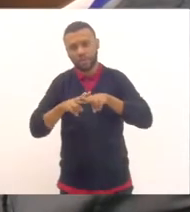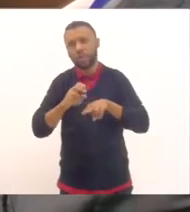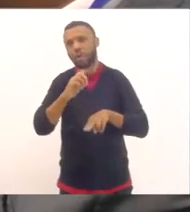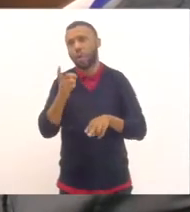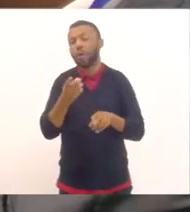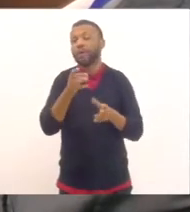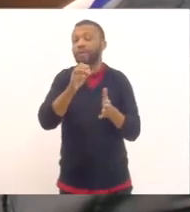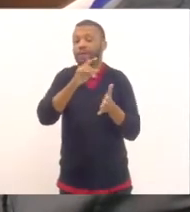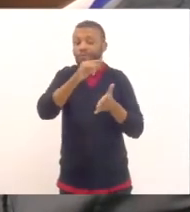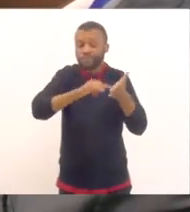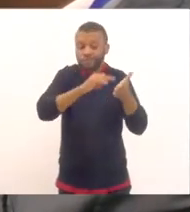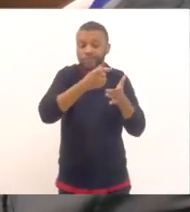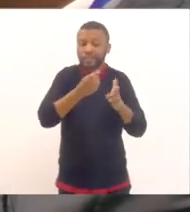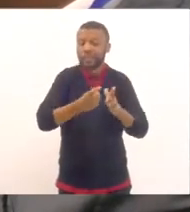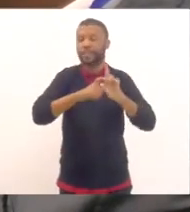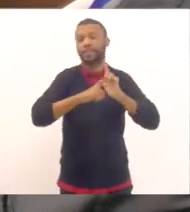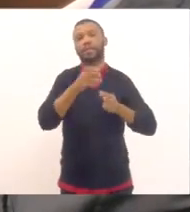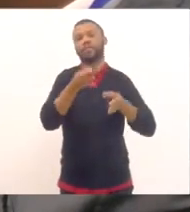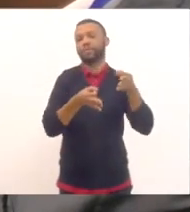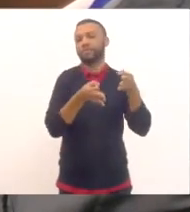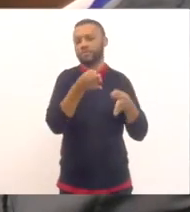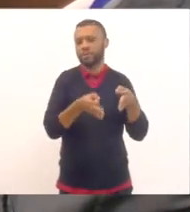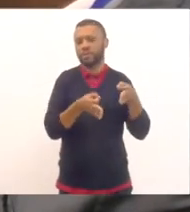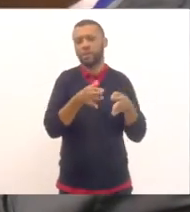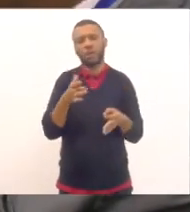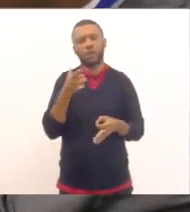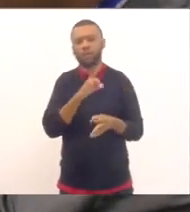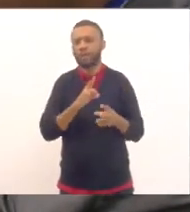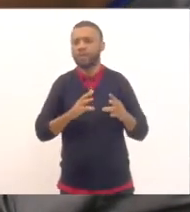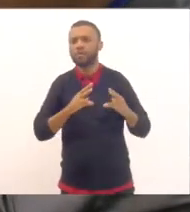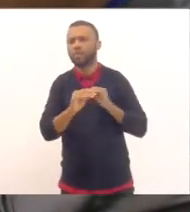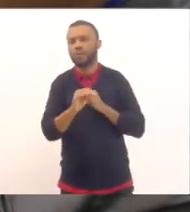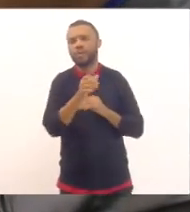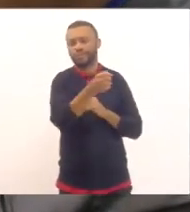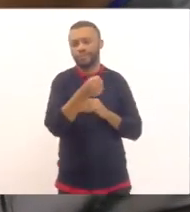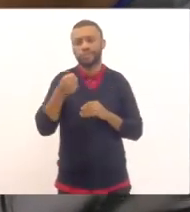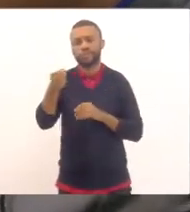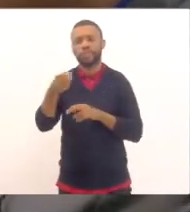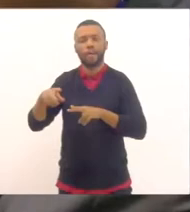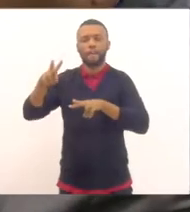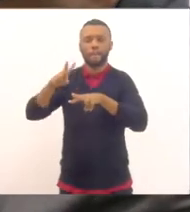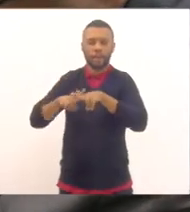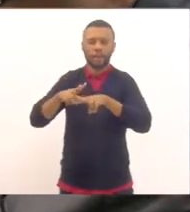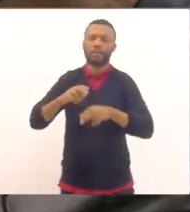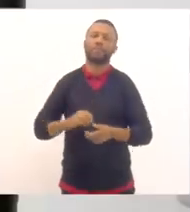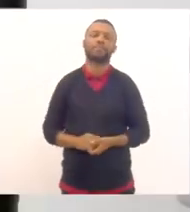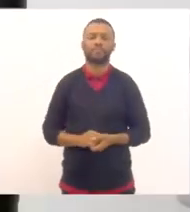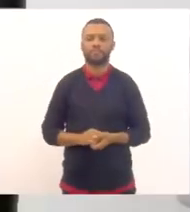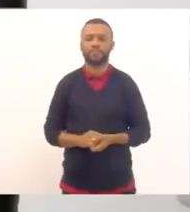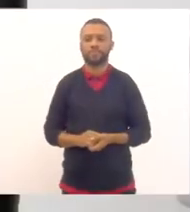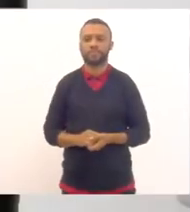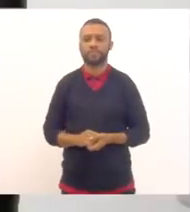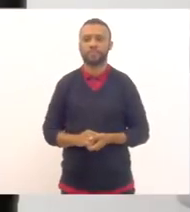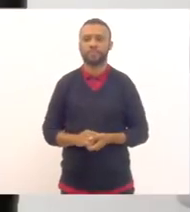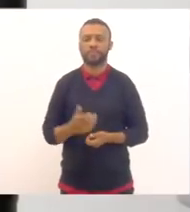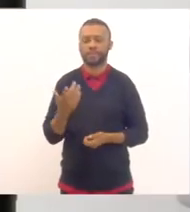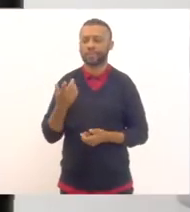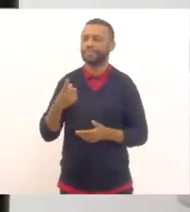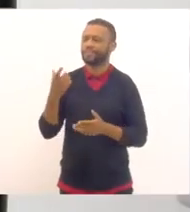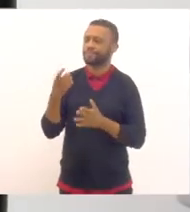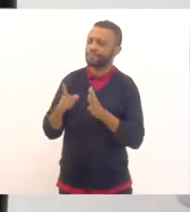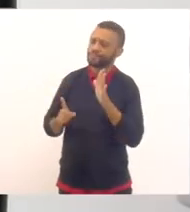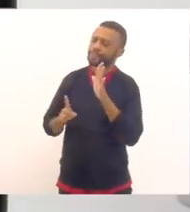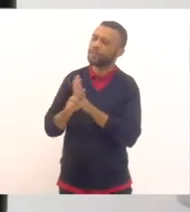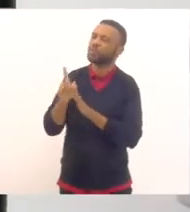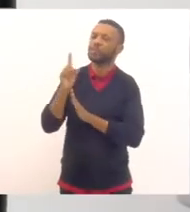vá dia dos mesmo que conseguiram fugir de alguma forma foram realocados na sistema penal eu queria perguntar o